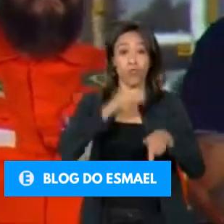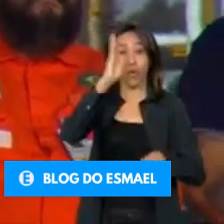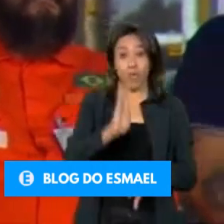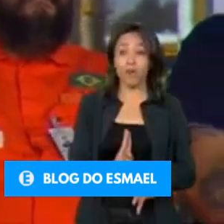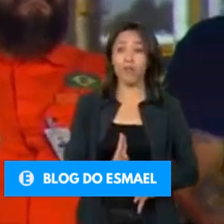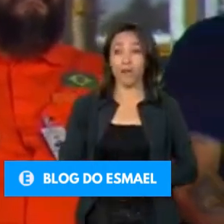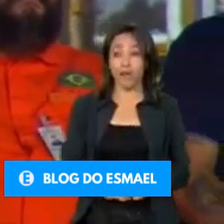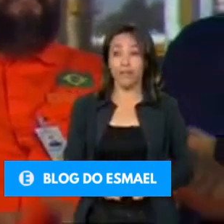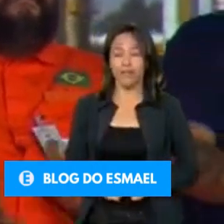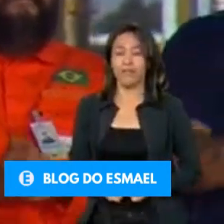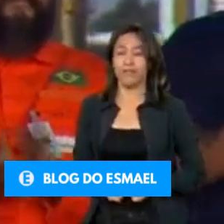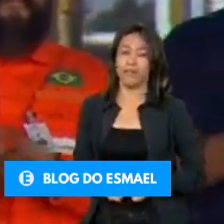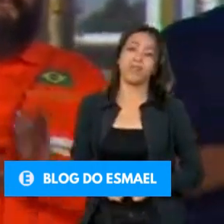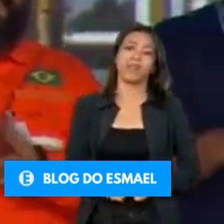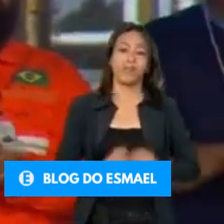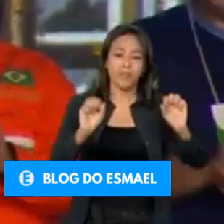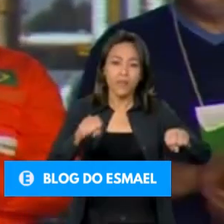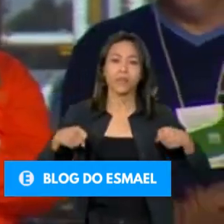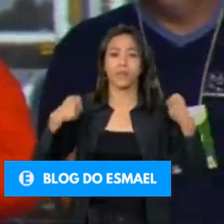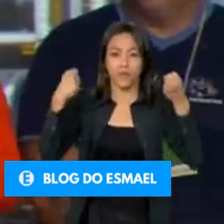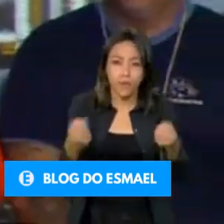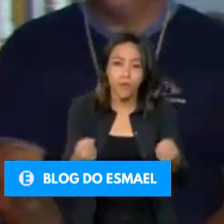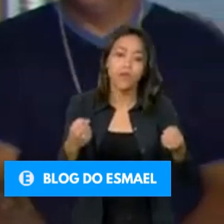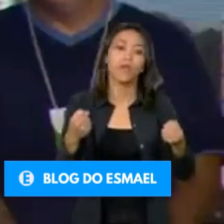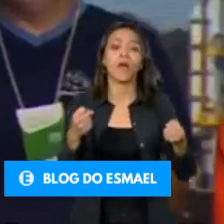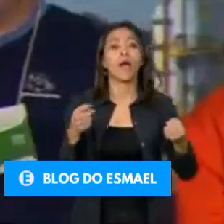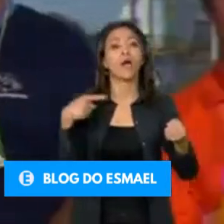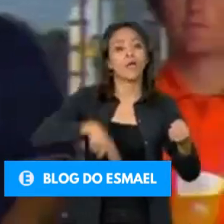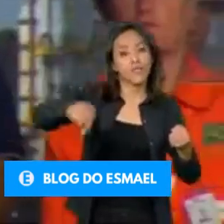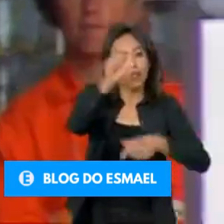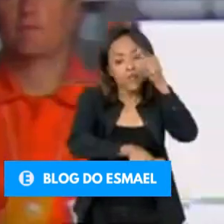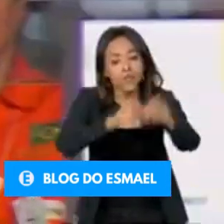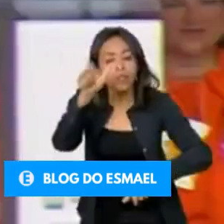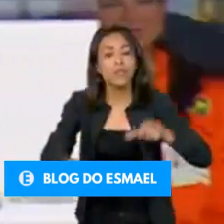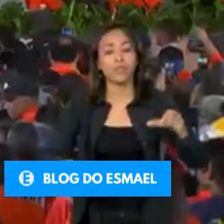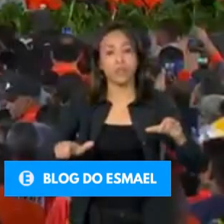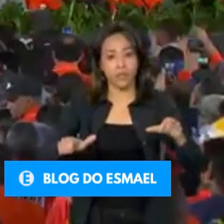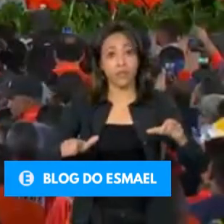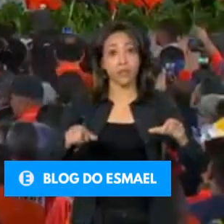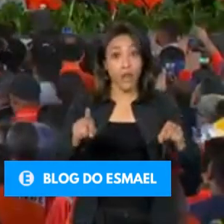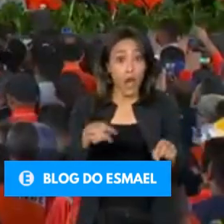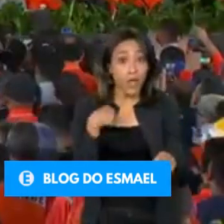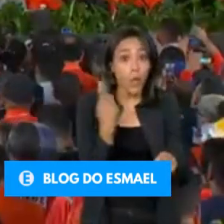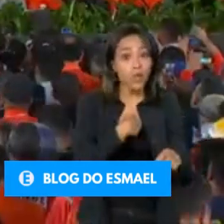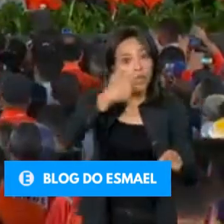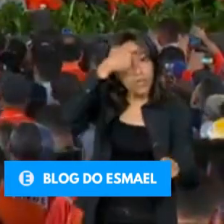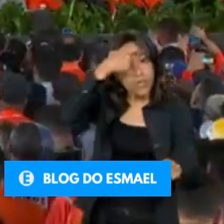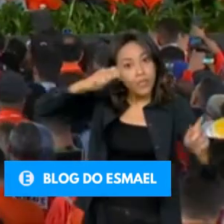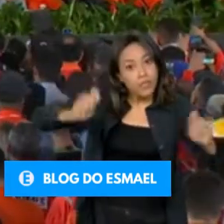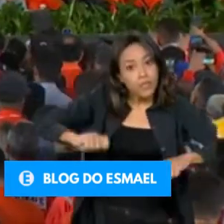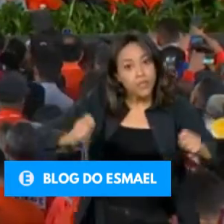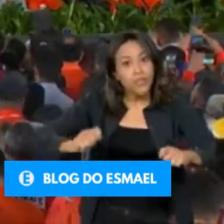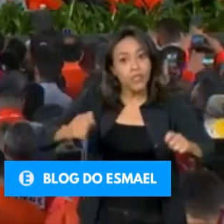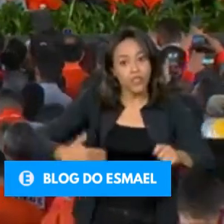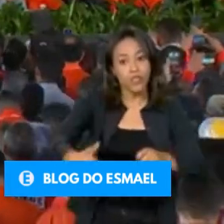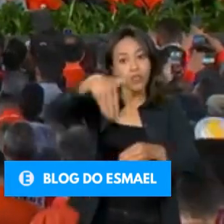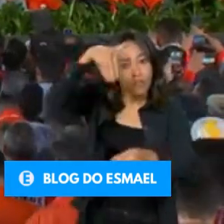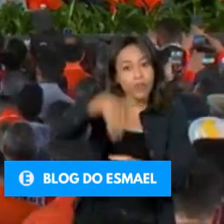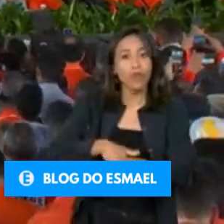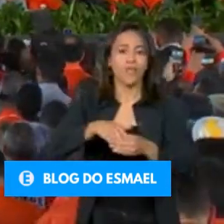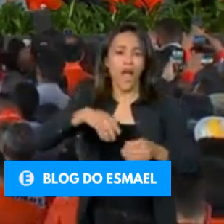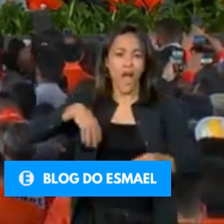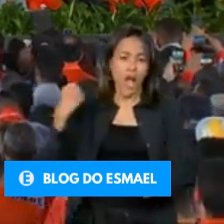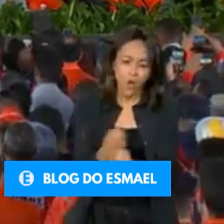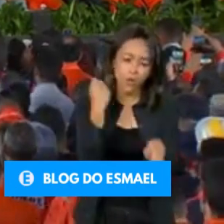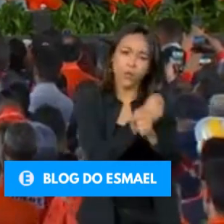a Petrobras, para recuperar a ANSA, para recuperar, sabe, a nossa capacidade de voltar a fazer